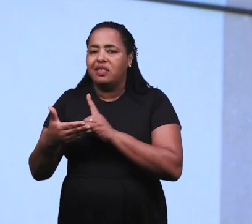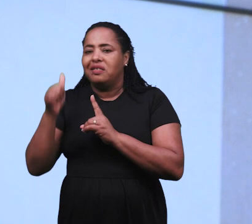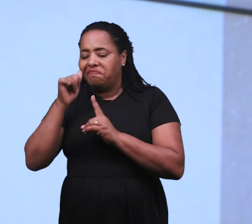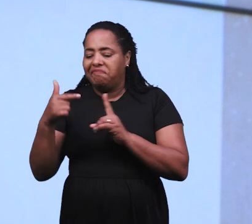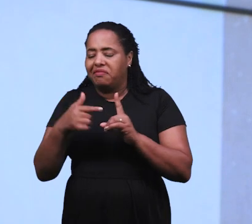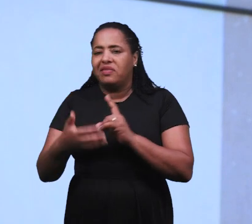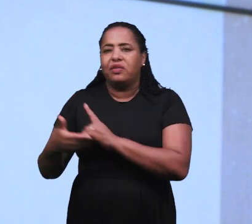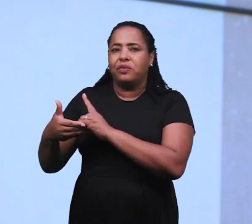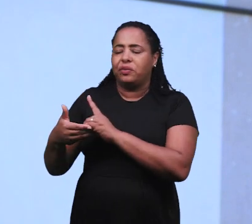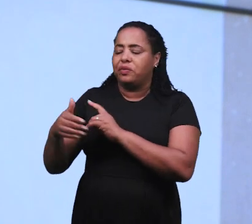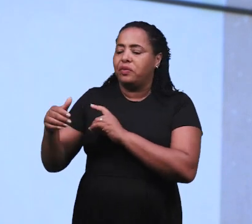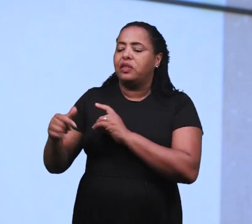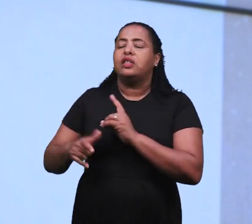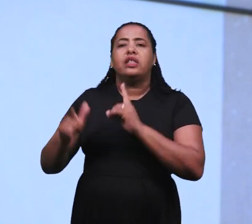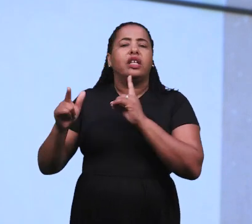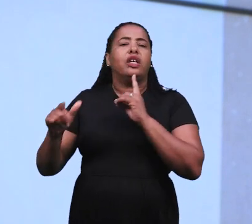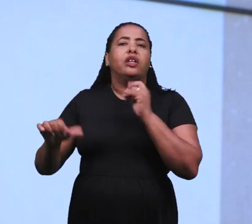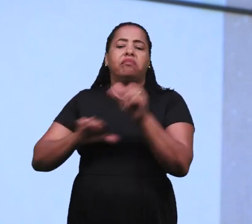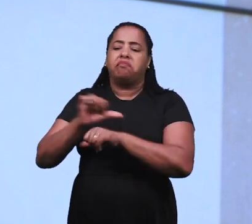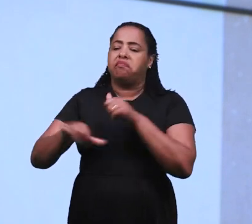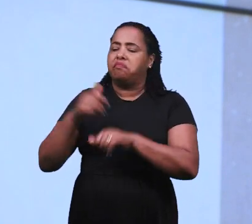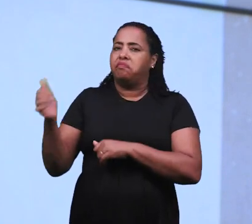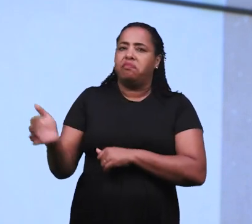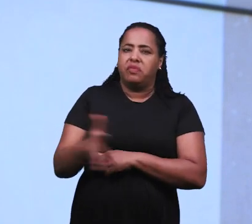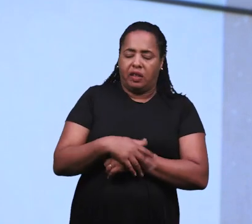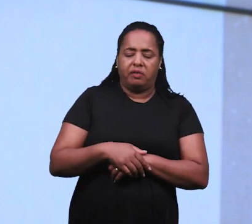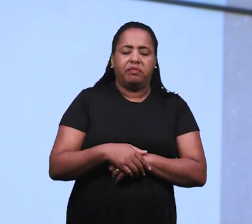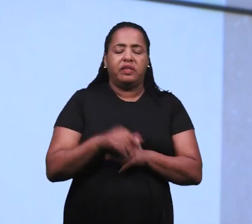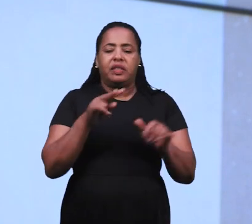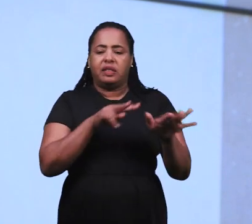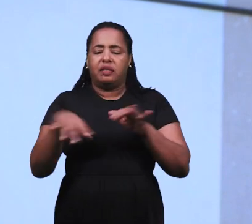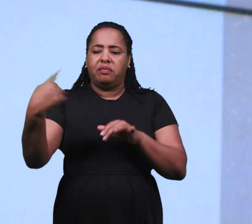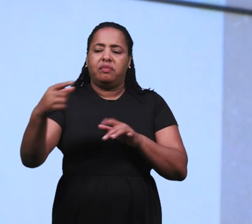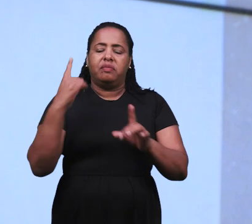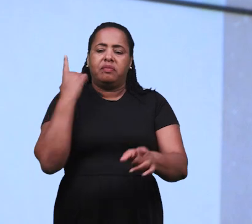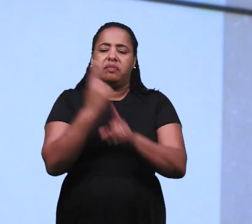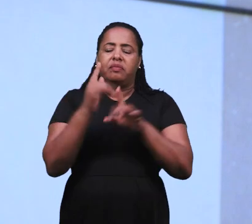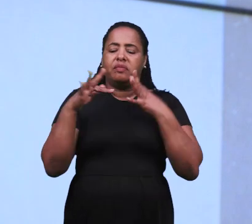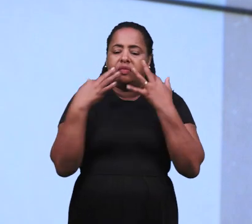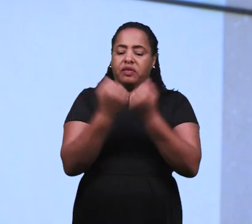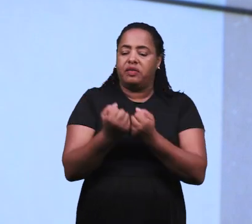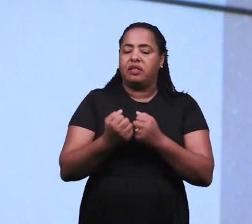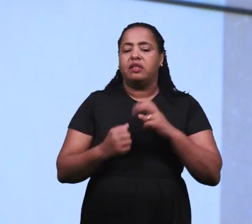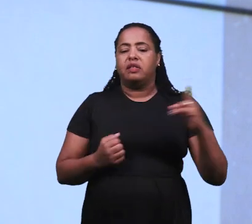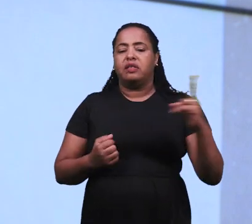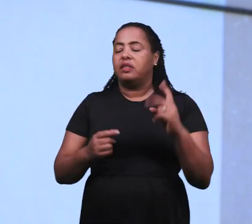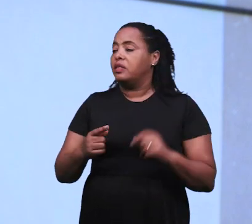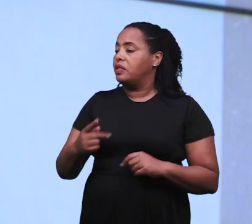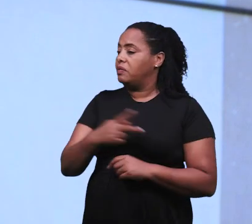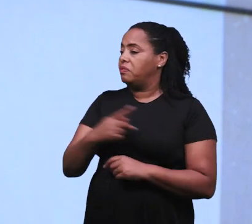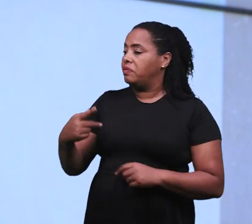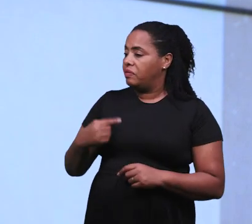foi restaurada. Maravilha. Eu encontrei com essa família algumas semanas depois. Pastor, a nossa filha